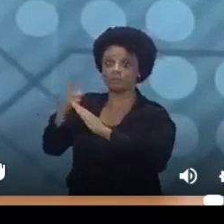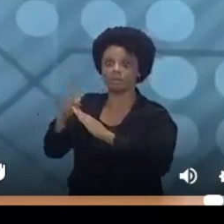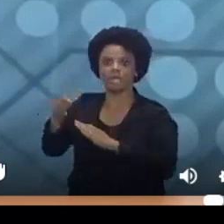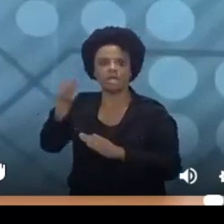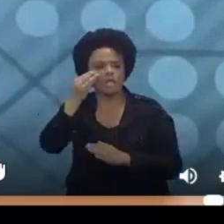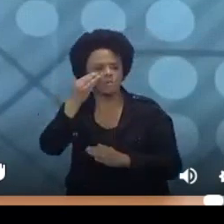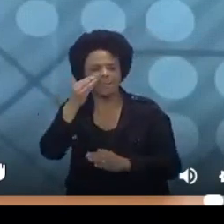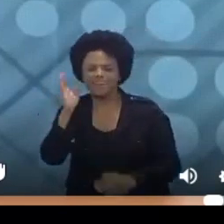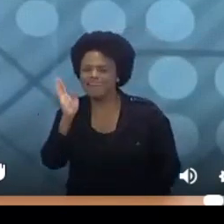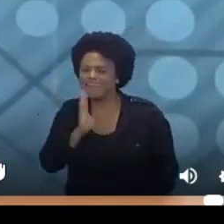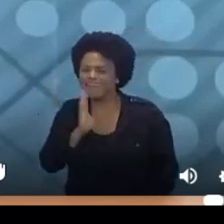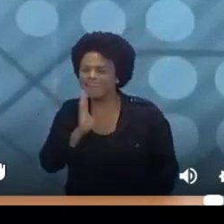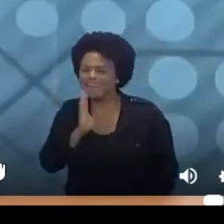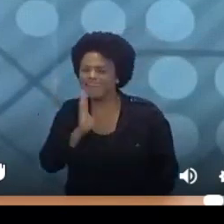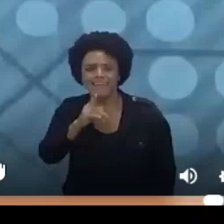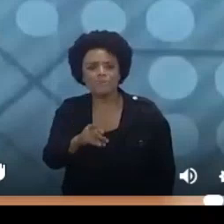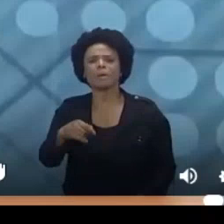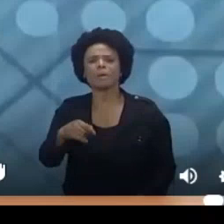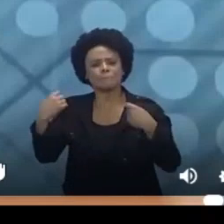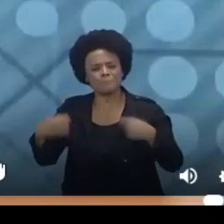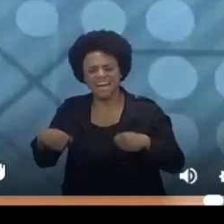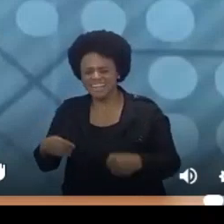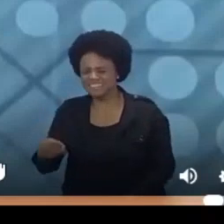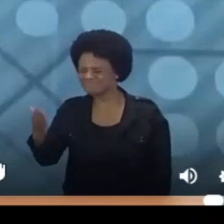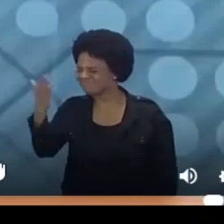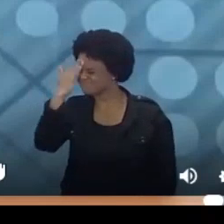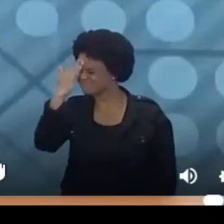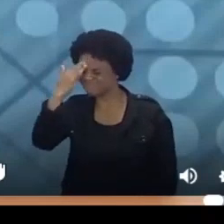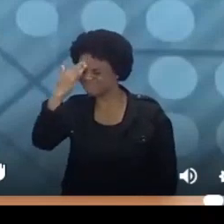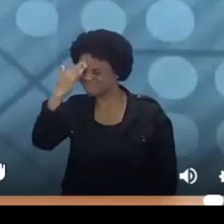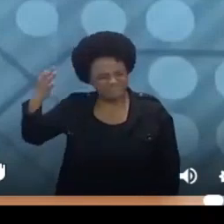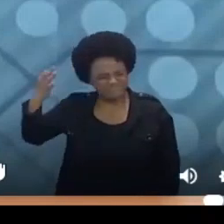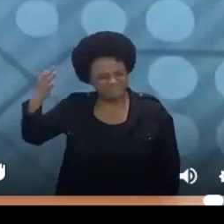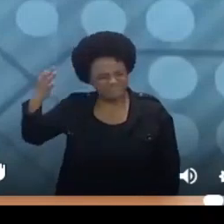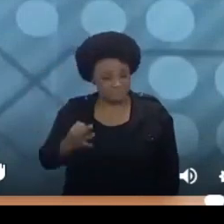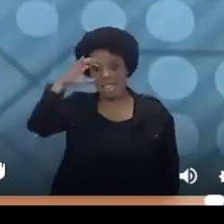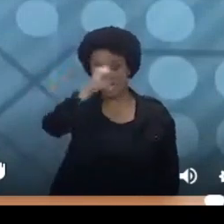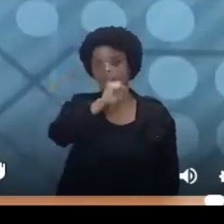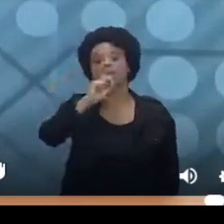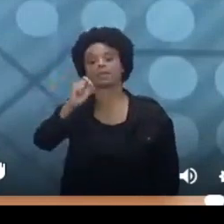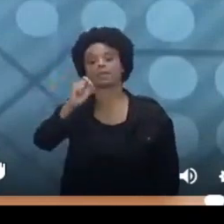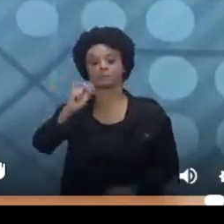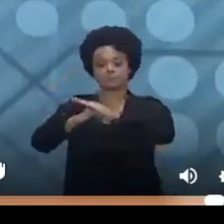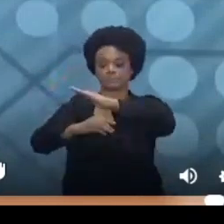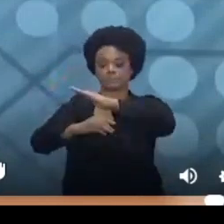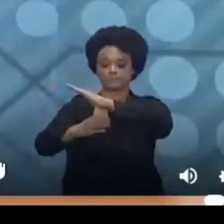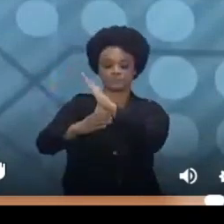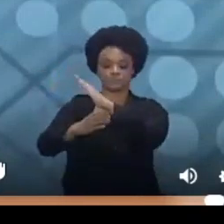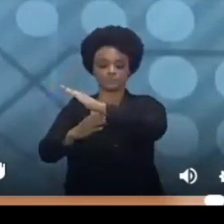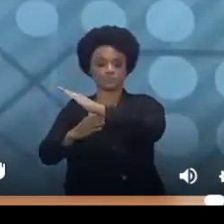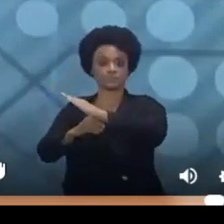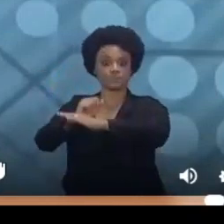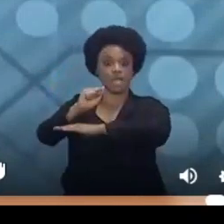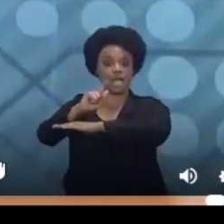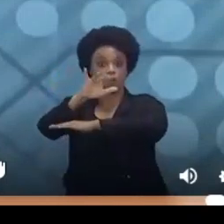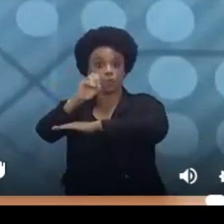Experimento muito legal para você realmente compreender que a inclinação da curva, ou seja, o ângulo que você